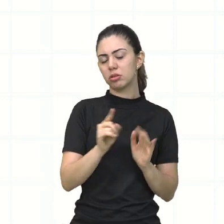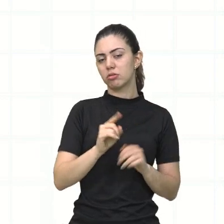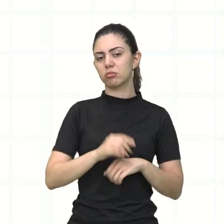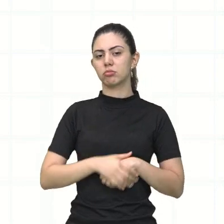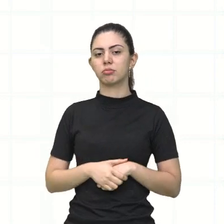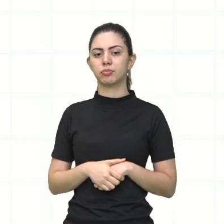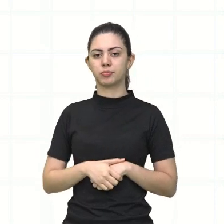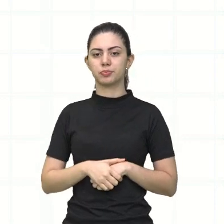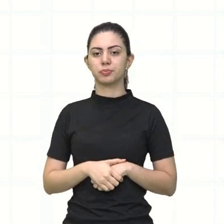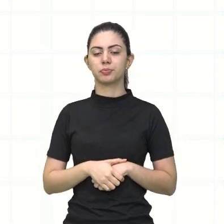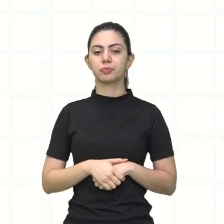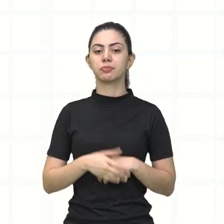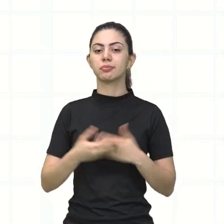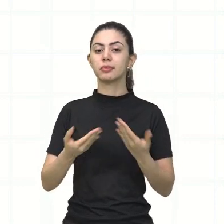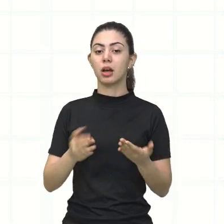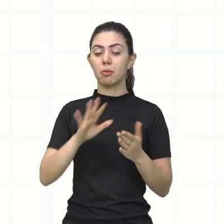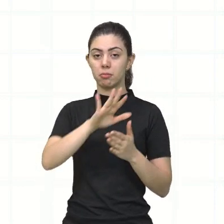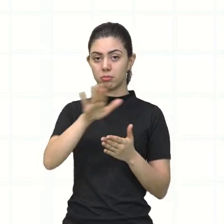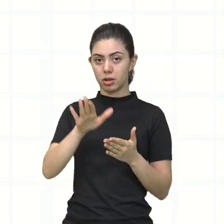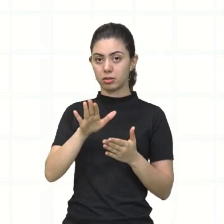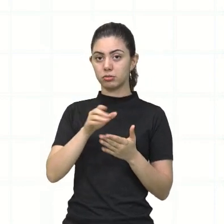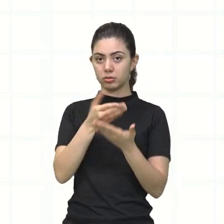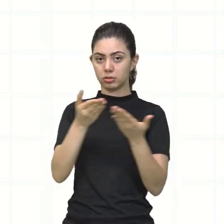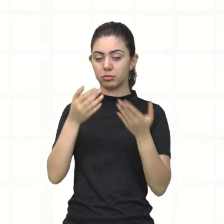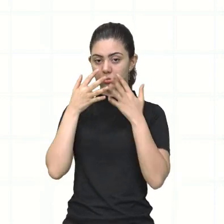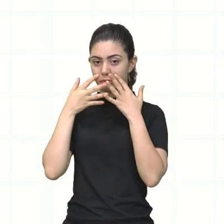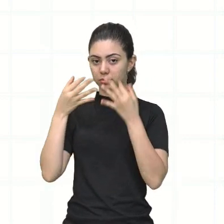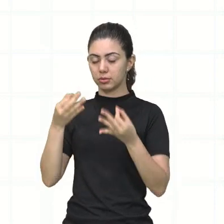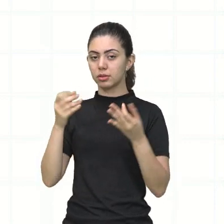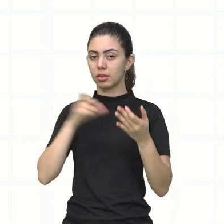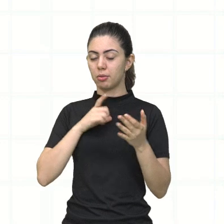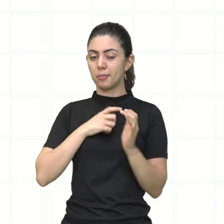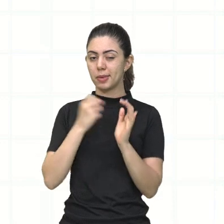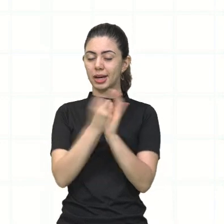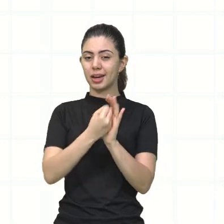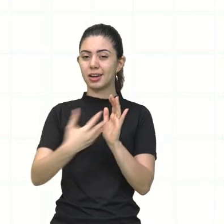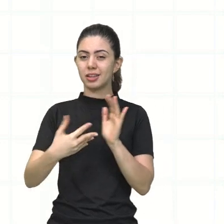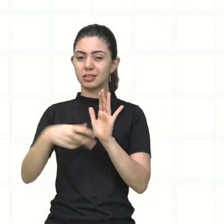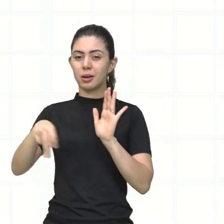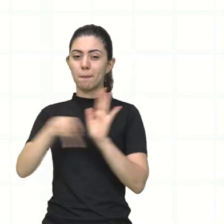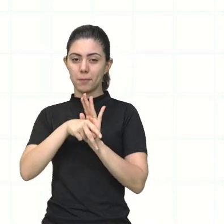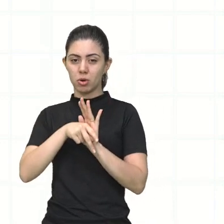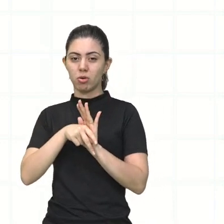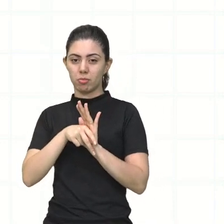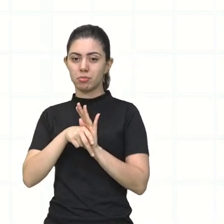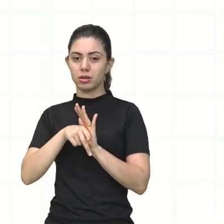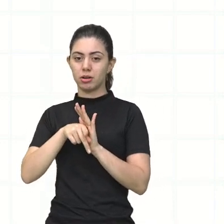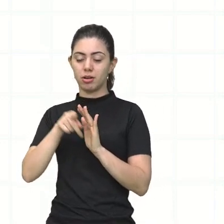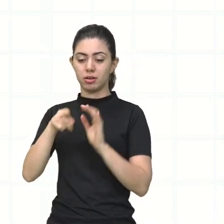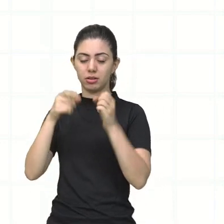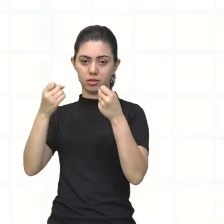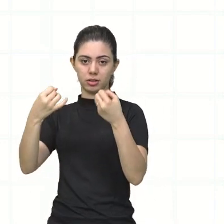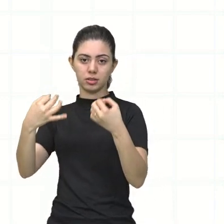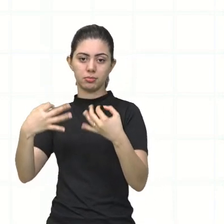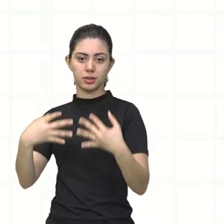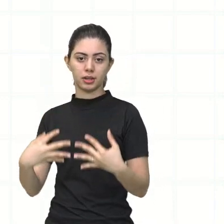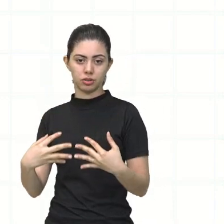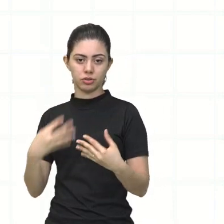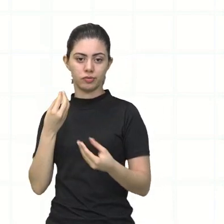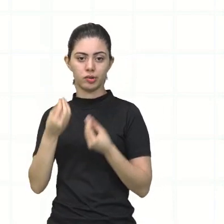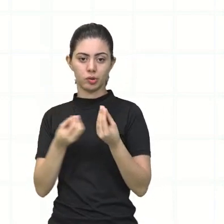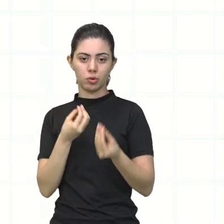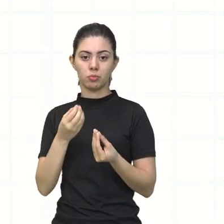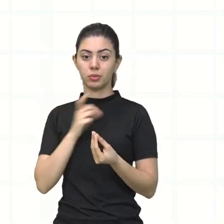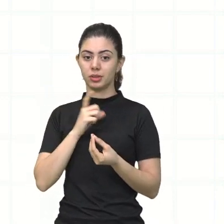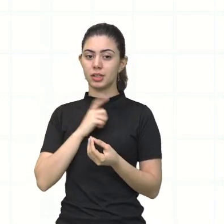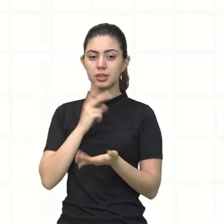referindo. Agora, muita atenção que uma característica interessante é que nas explicativas, geralmente eu vou ter isso aqui,